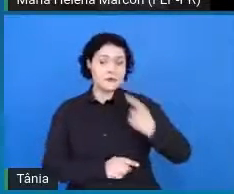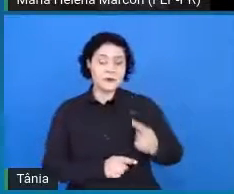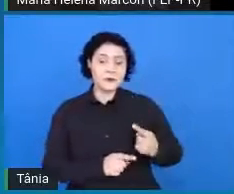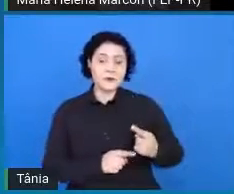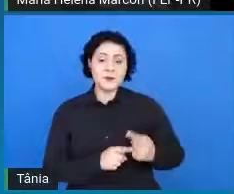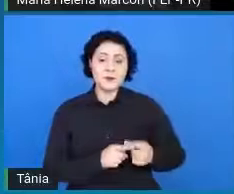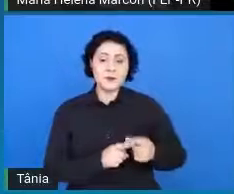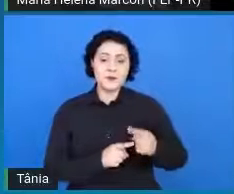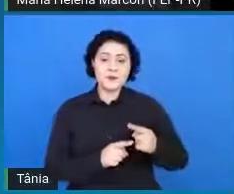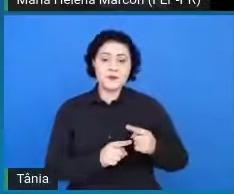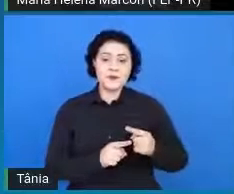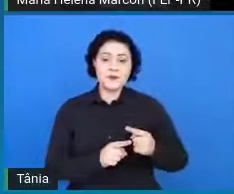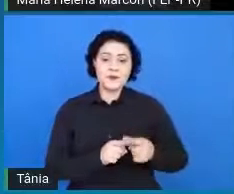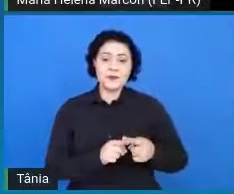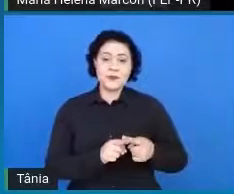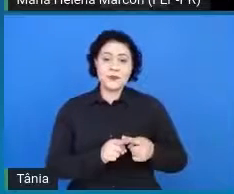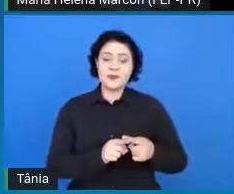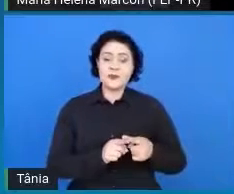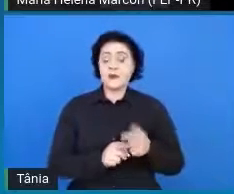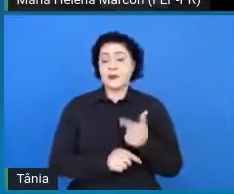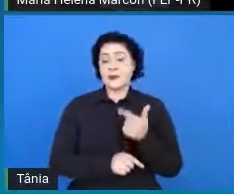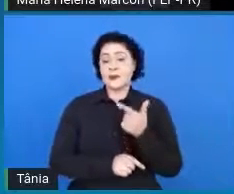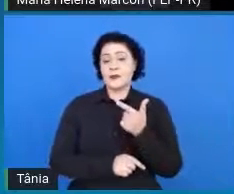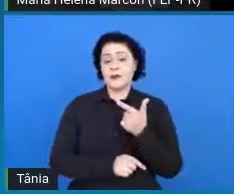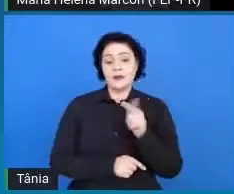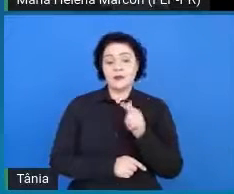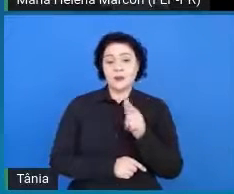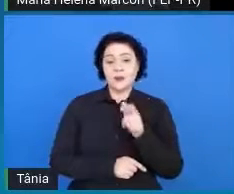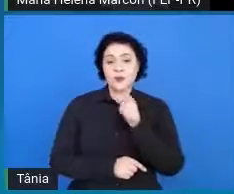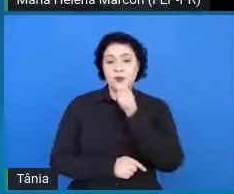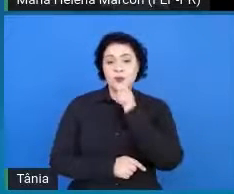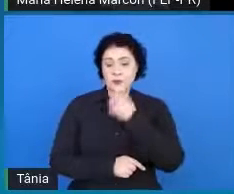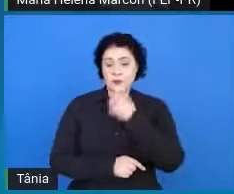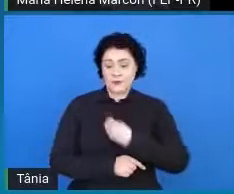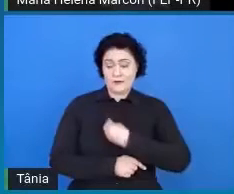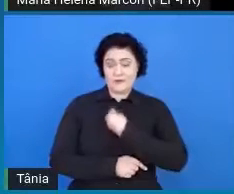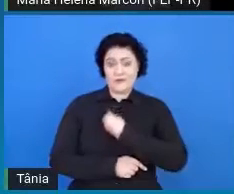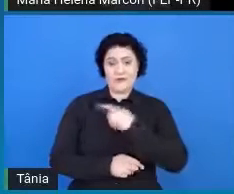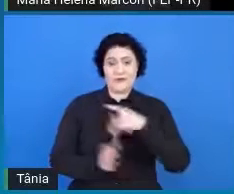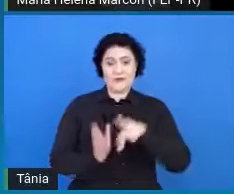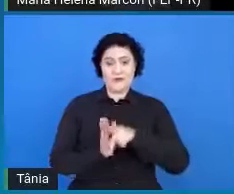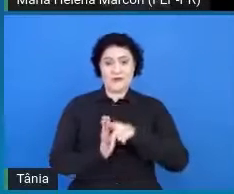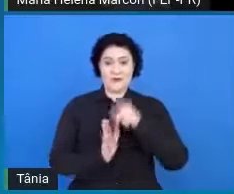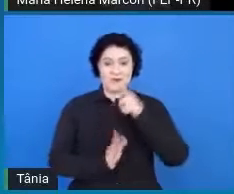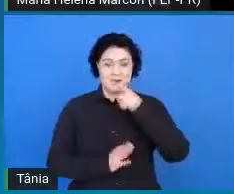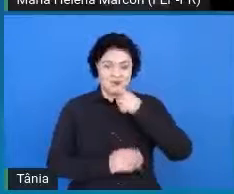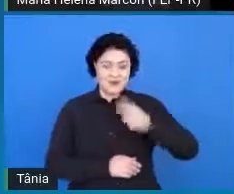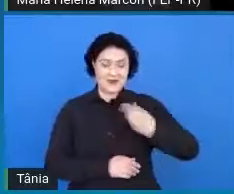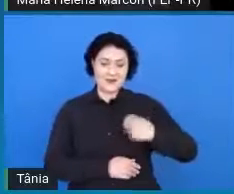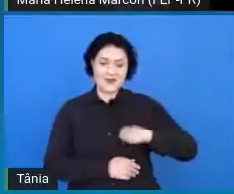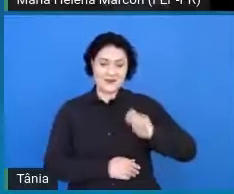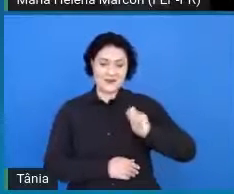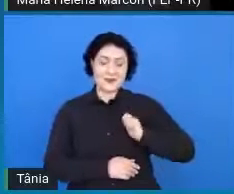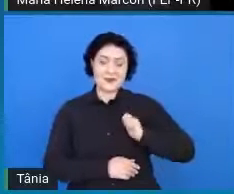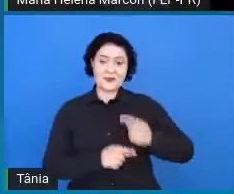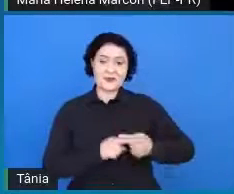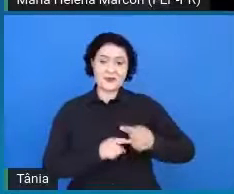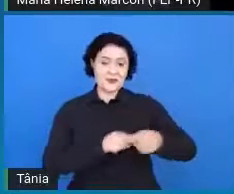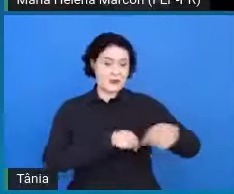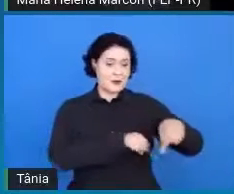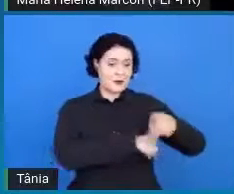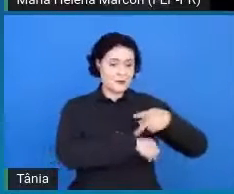temos o o a vivência Nativa do idioma nós vivemos em dois países